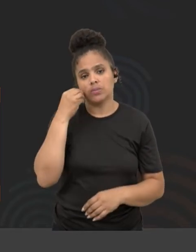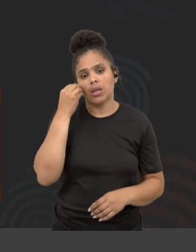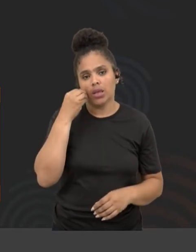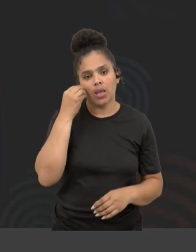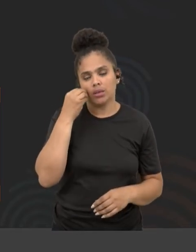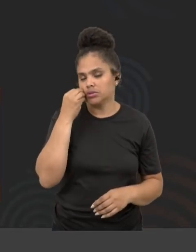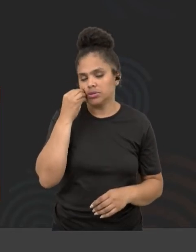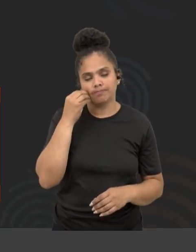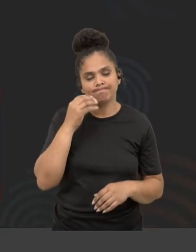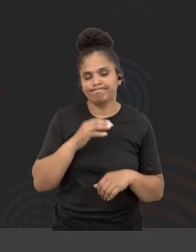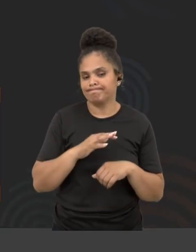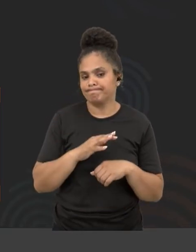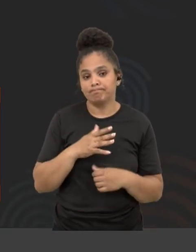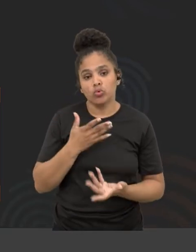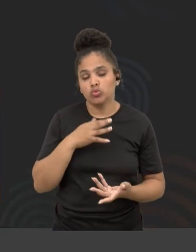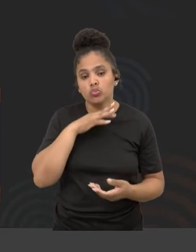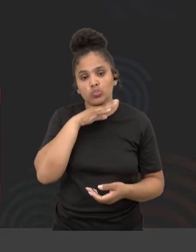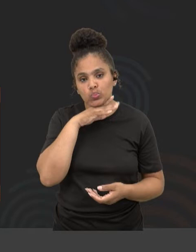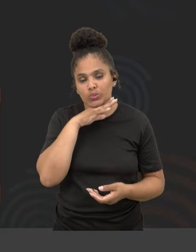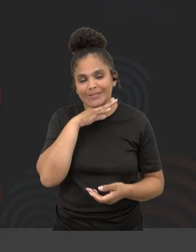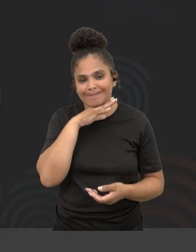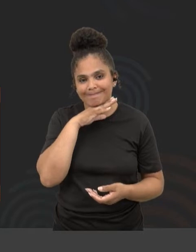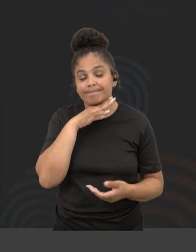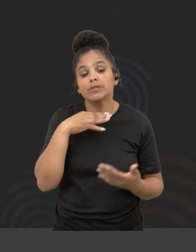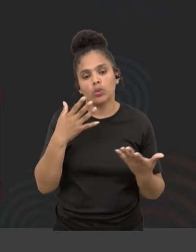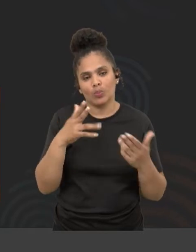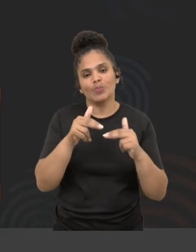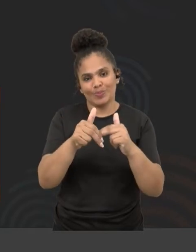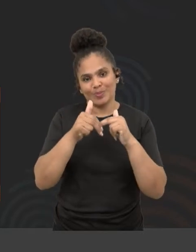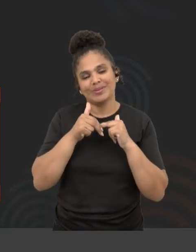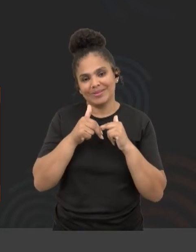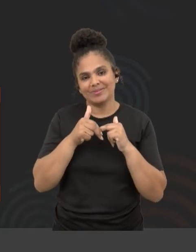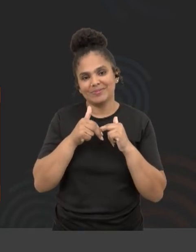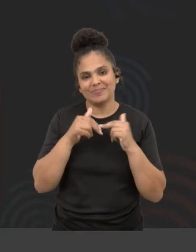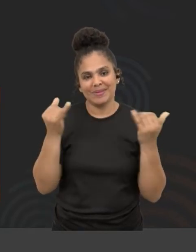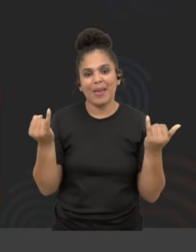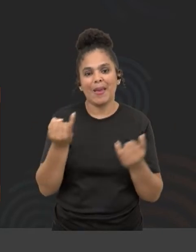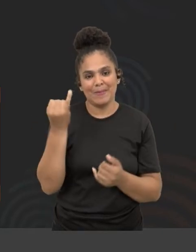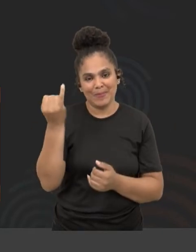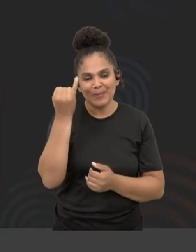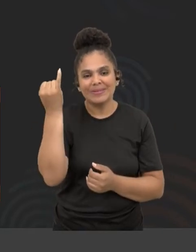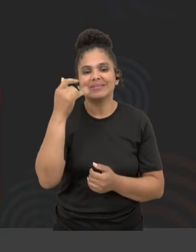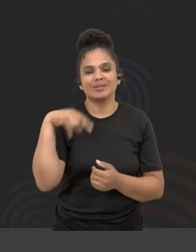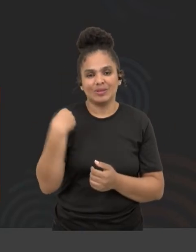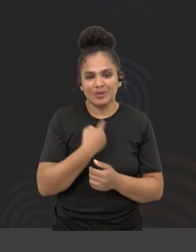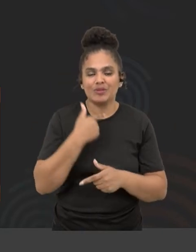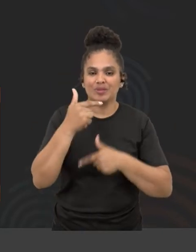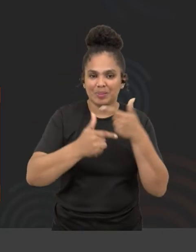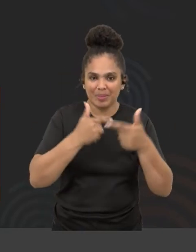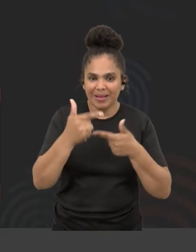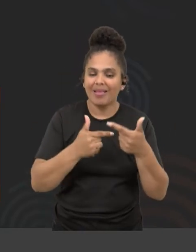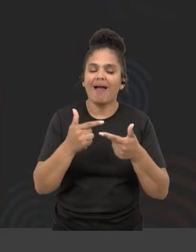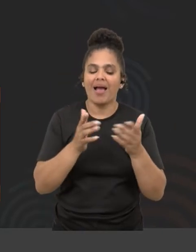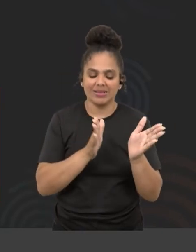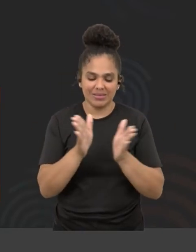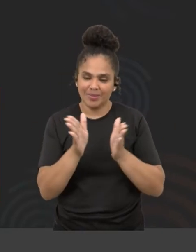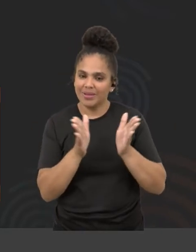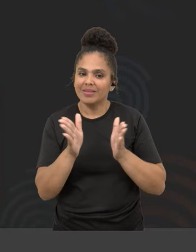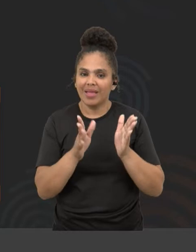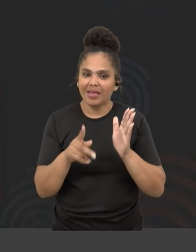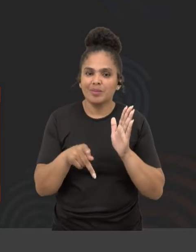ruim. Então, olha aí a importância da gente trabalhar, né, a acessibilidade nos layouts.